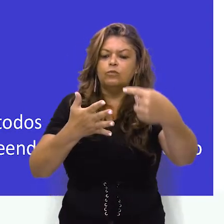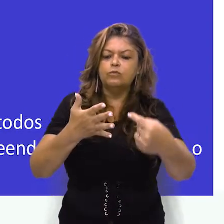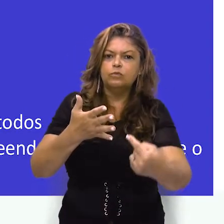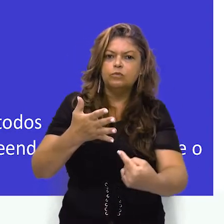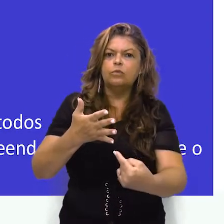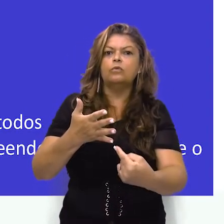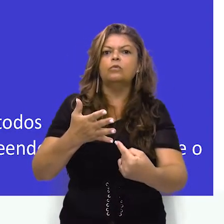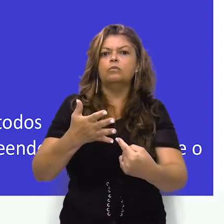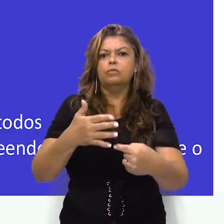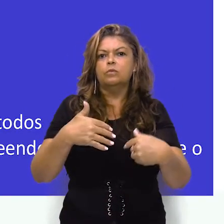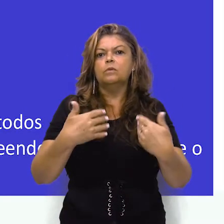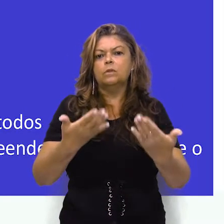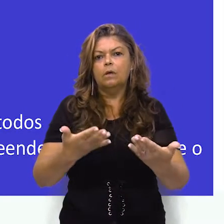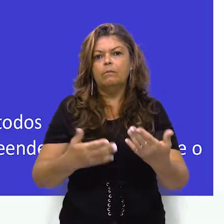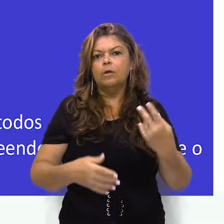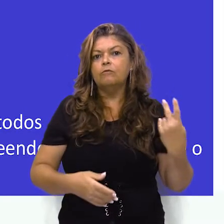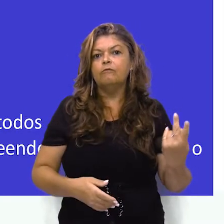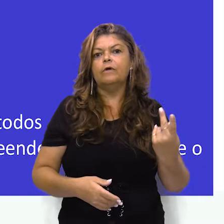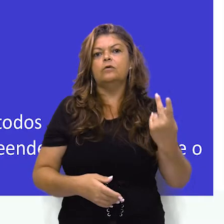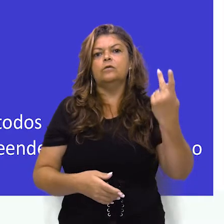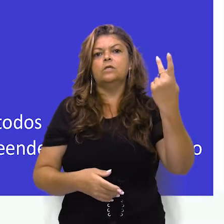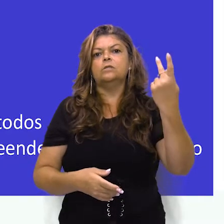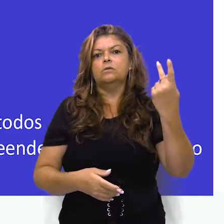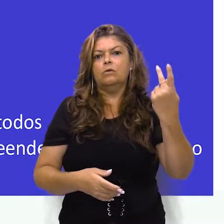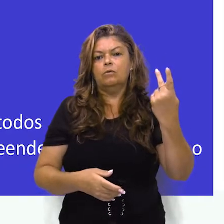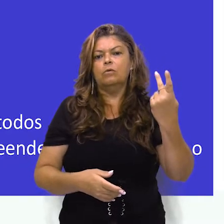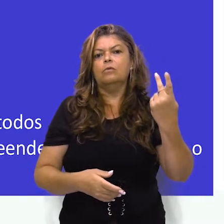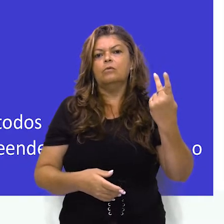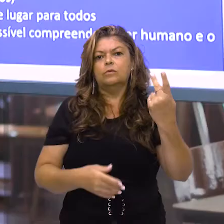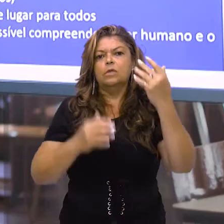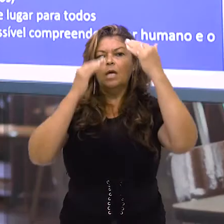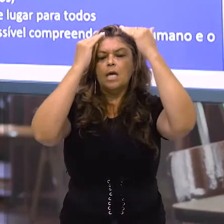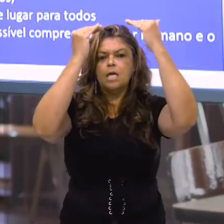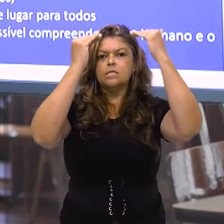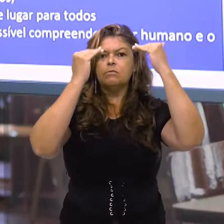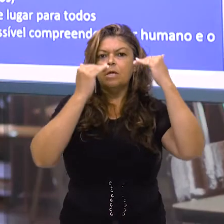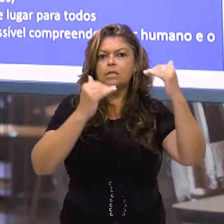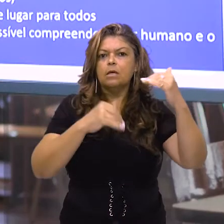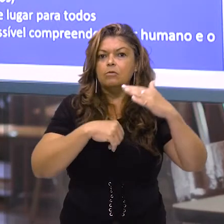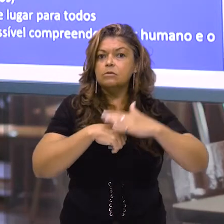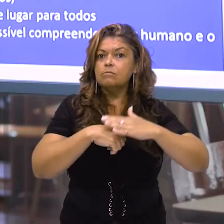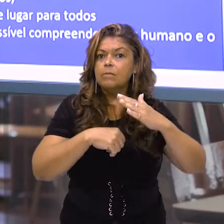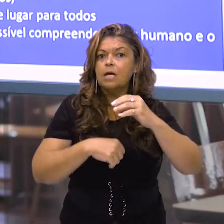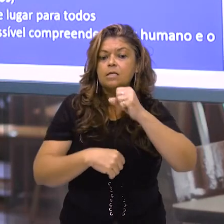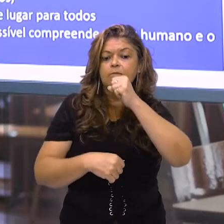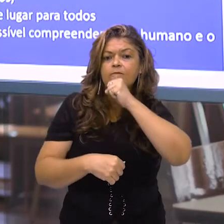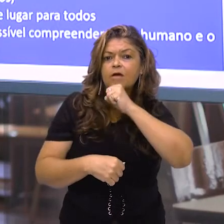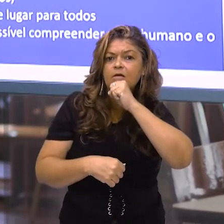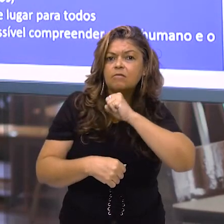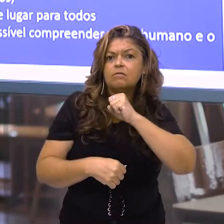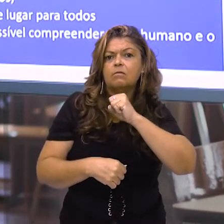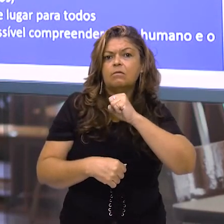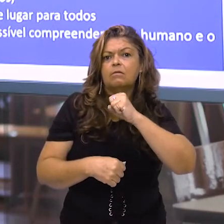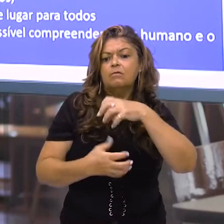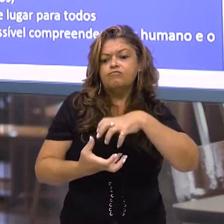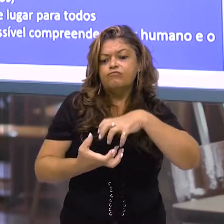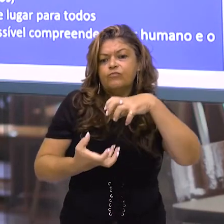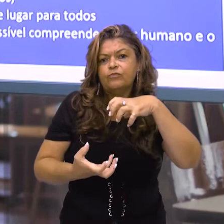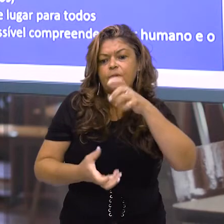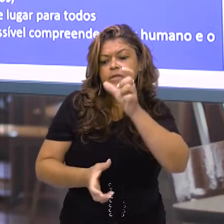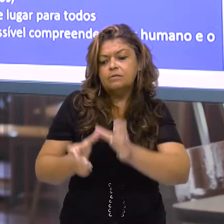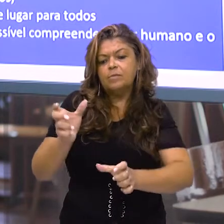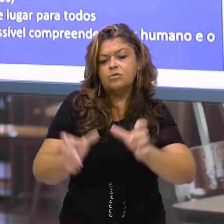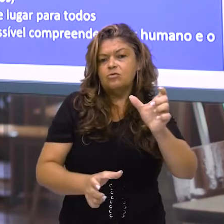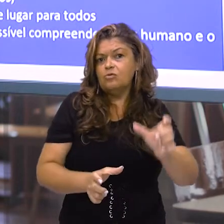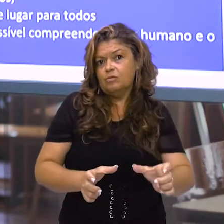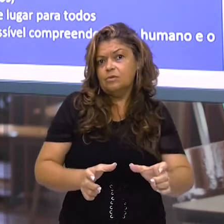dos critérios tradicionais e valorização dos anciãos, que é o respeito aos mais velhos. Então existe